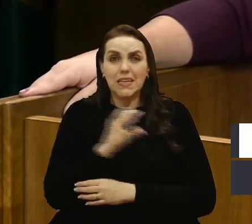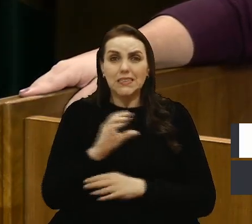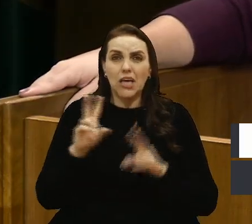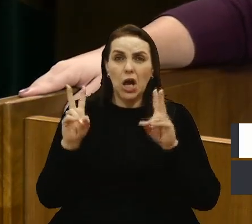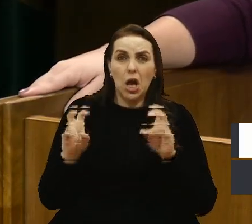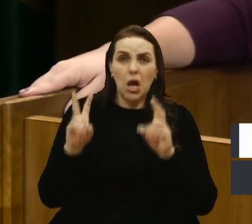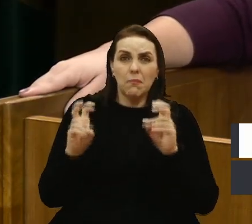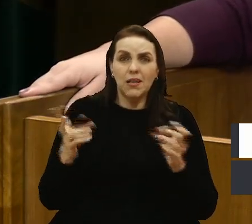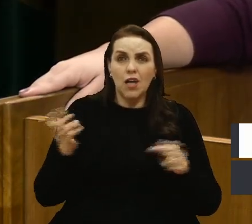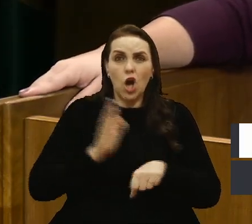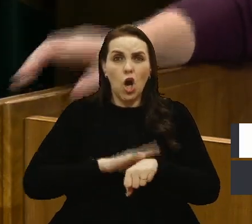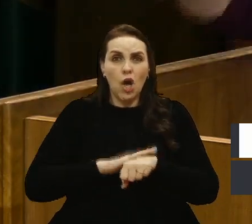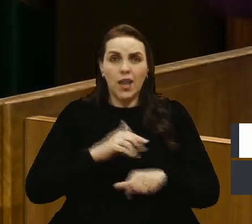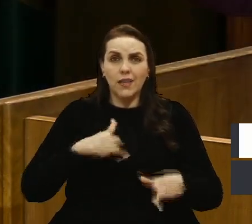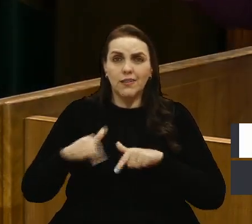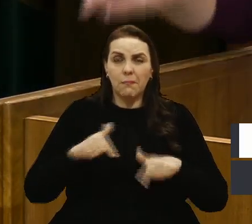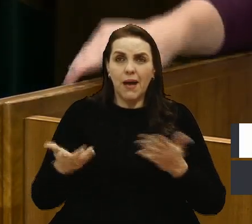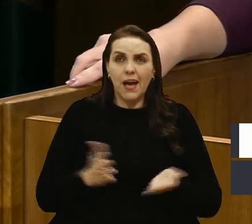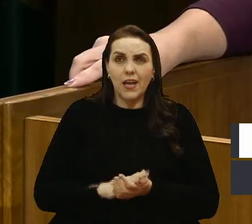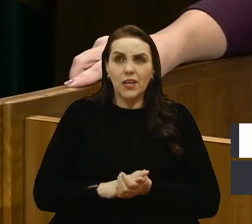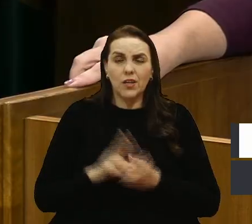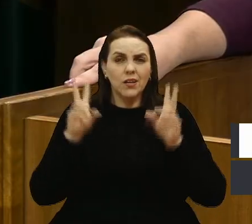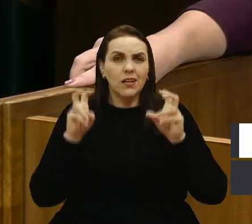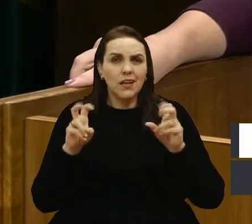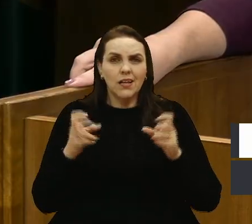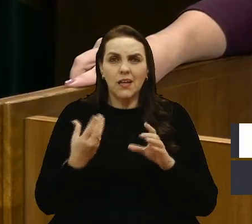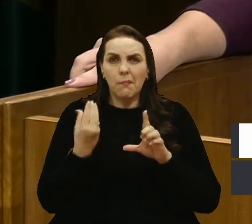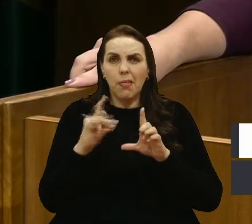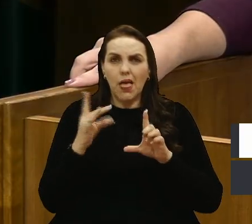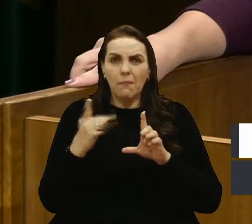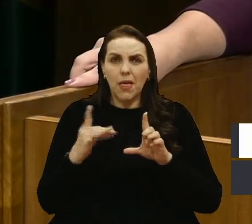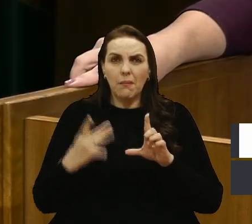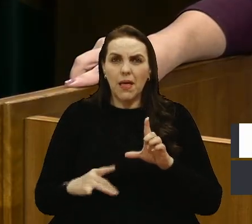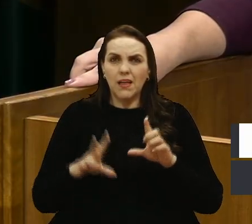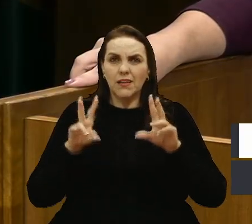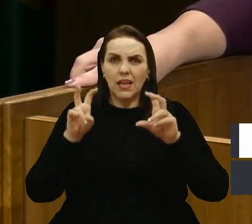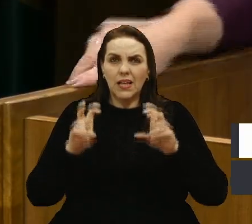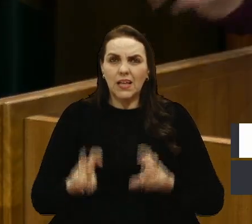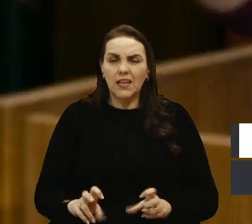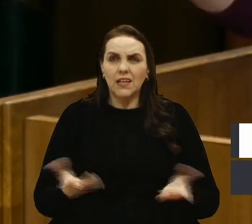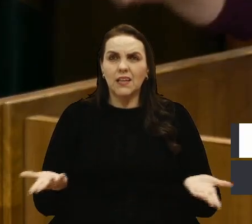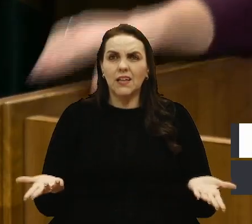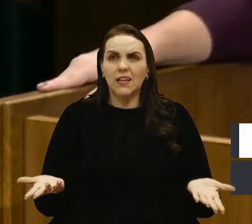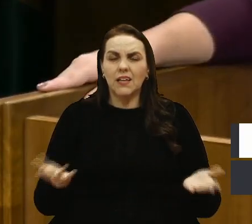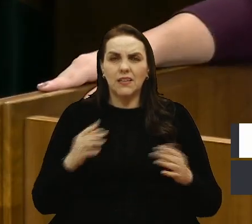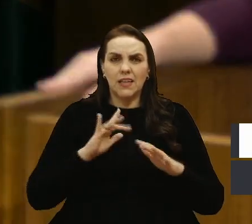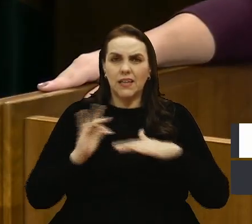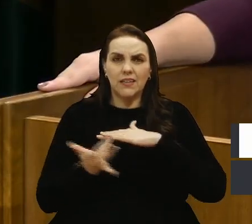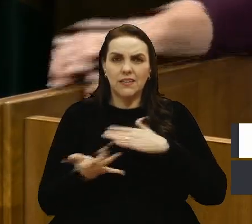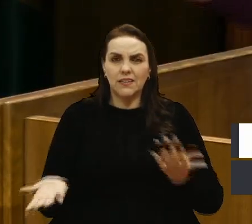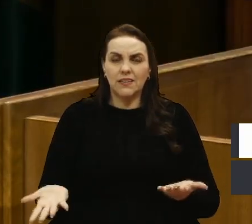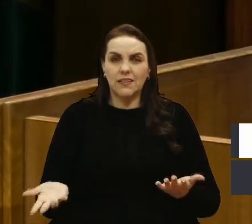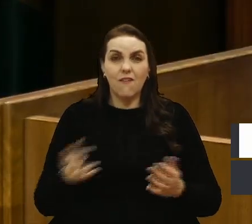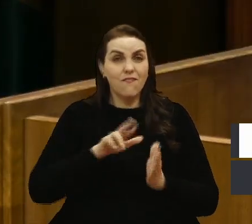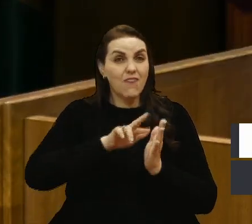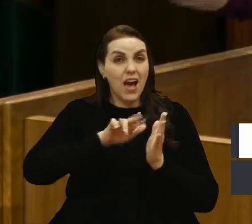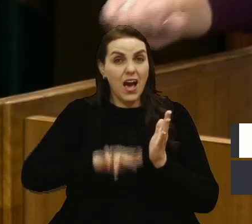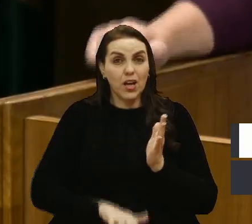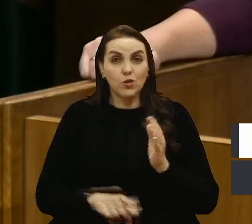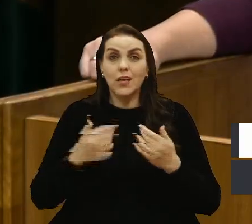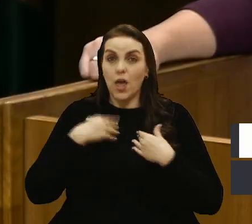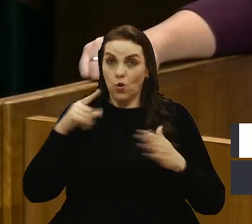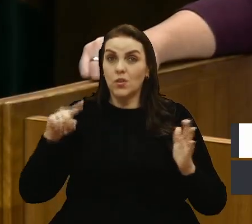horário de trabalho, comentando publicação. E tem vários. Eu fiz